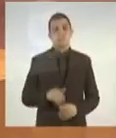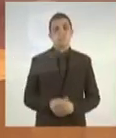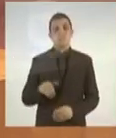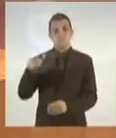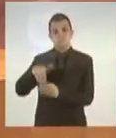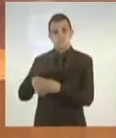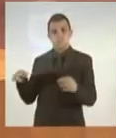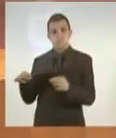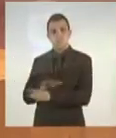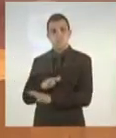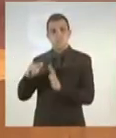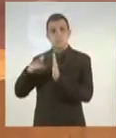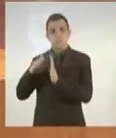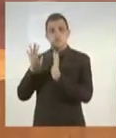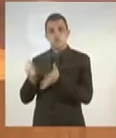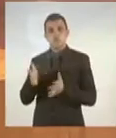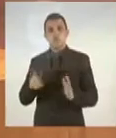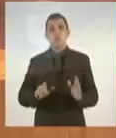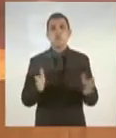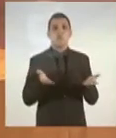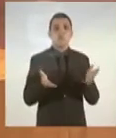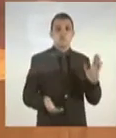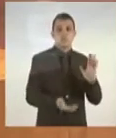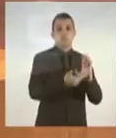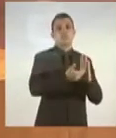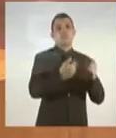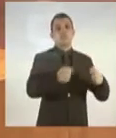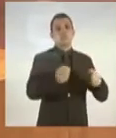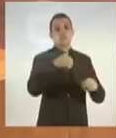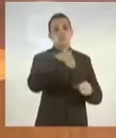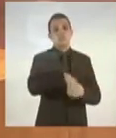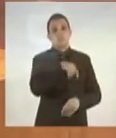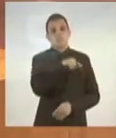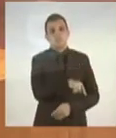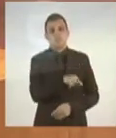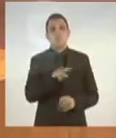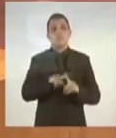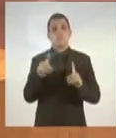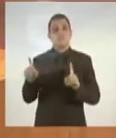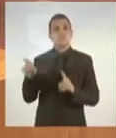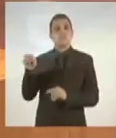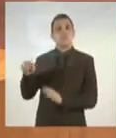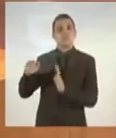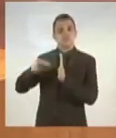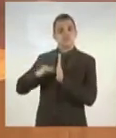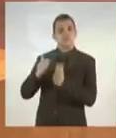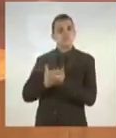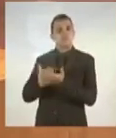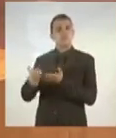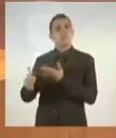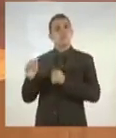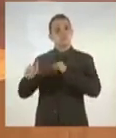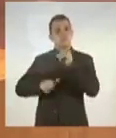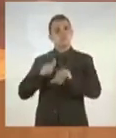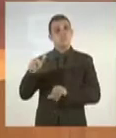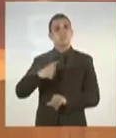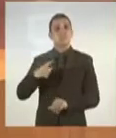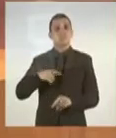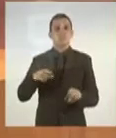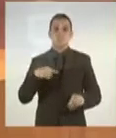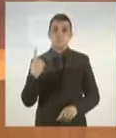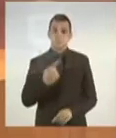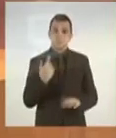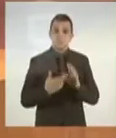já começa a apontar caminhos. E nós, que somos representantes de partido